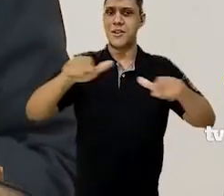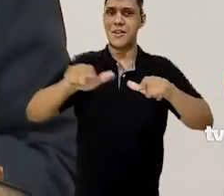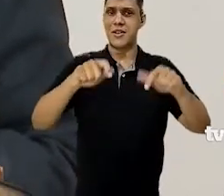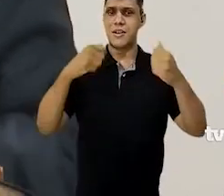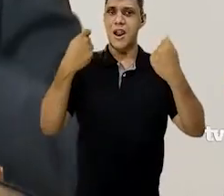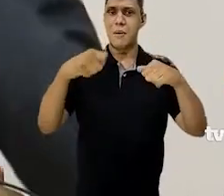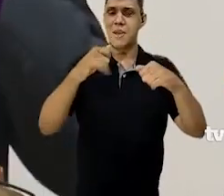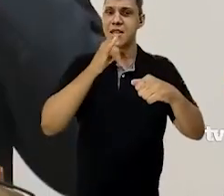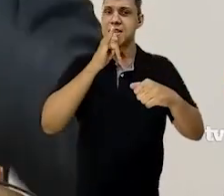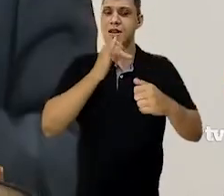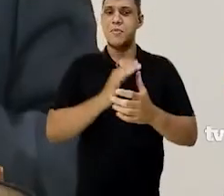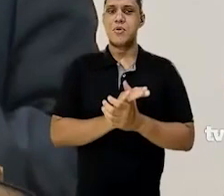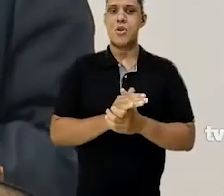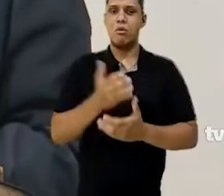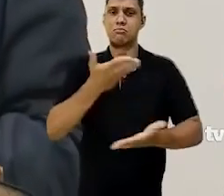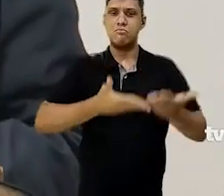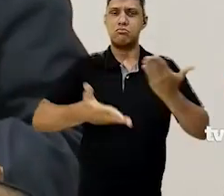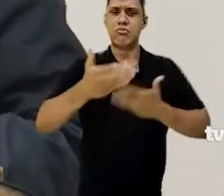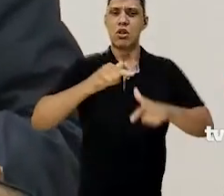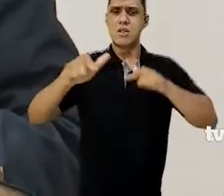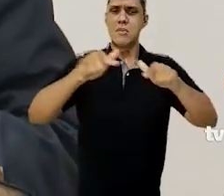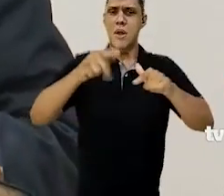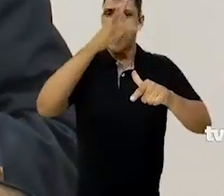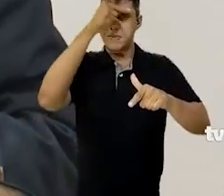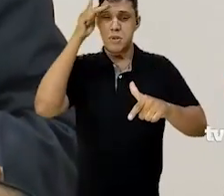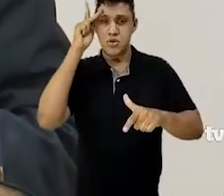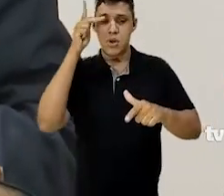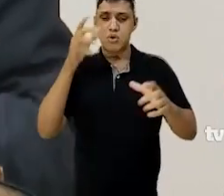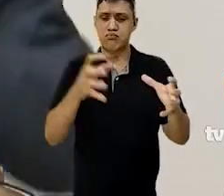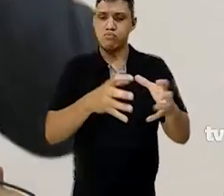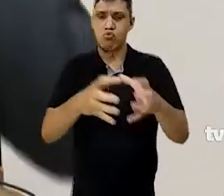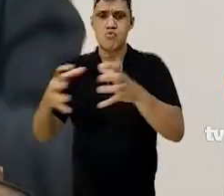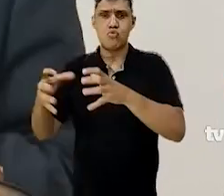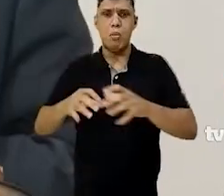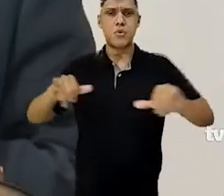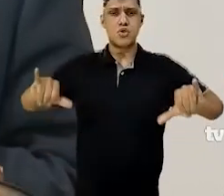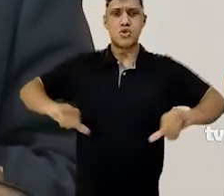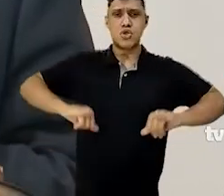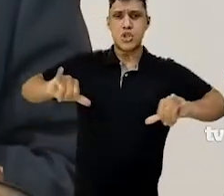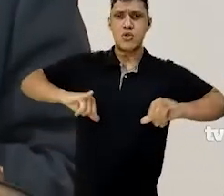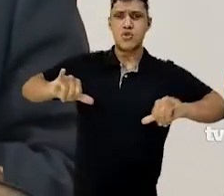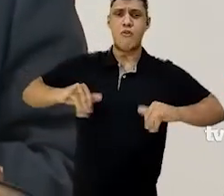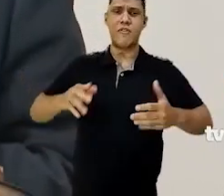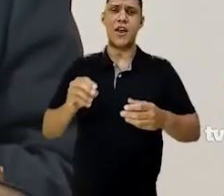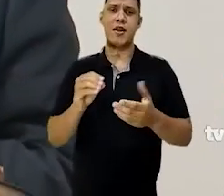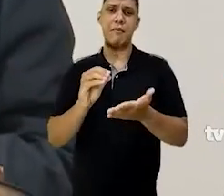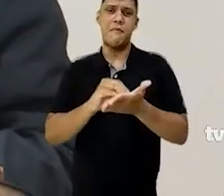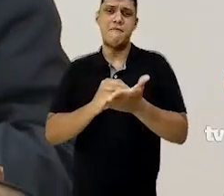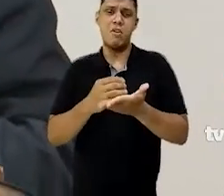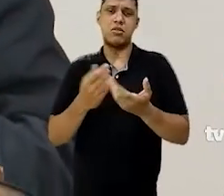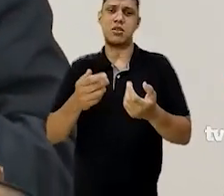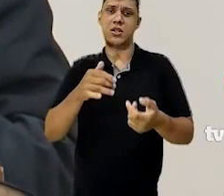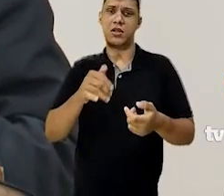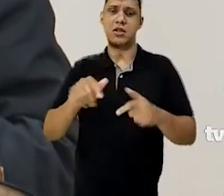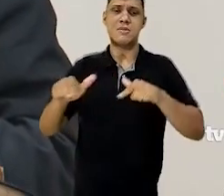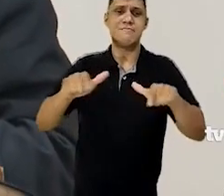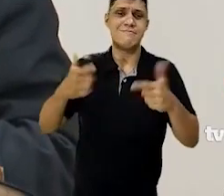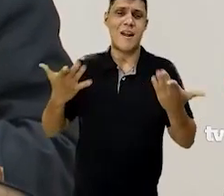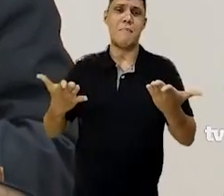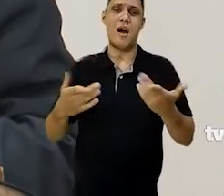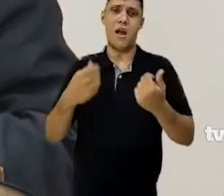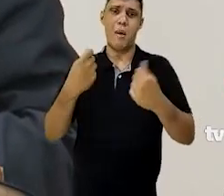consultorias coletivas para as categorias que estão sofrendo diretamente, estão sendo mais atingidas com o momento da crise econômica